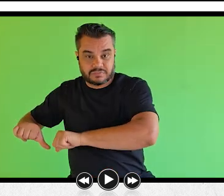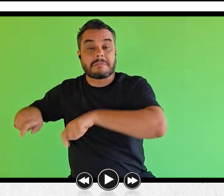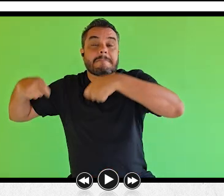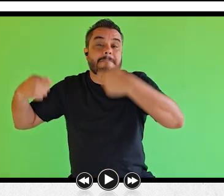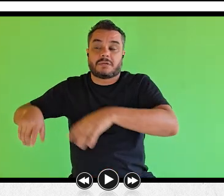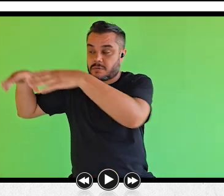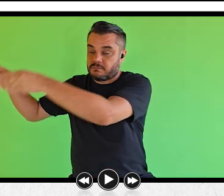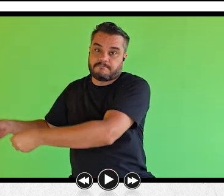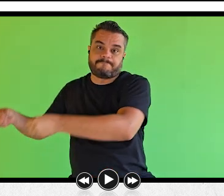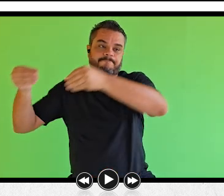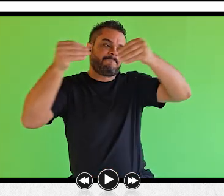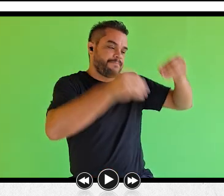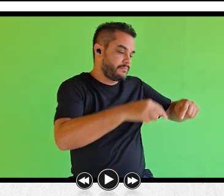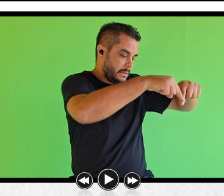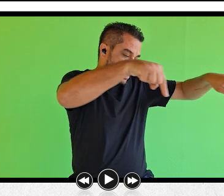segurança.